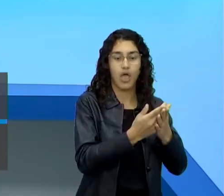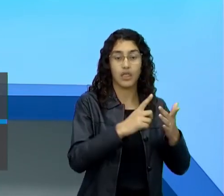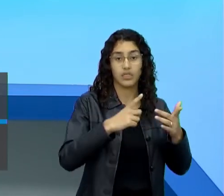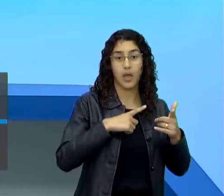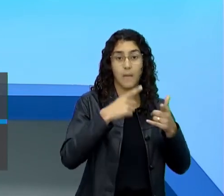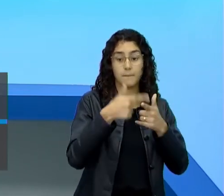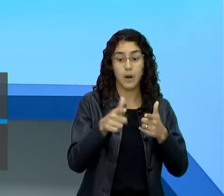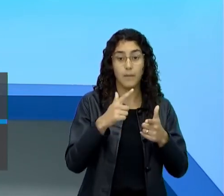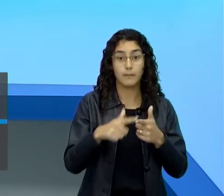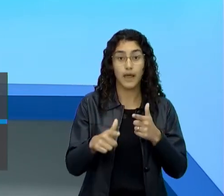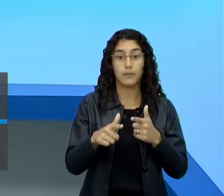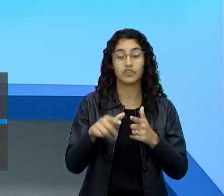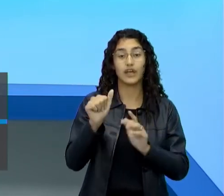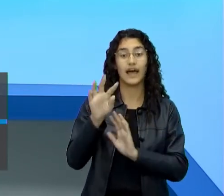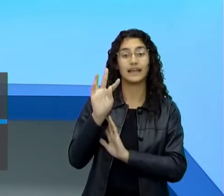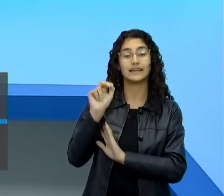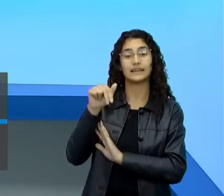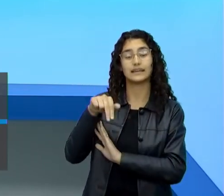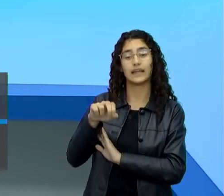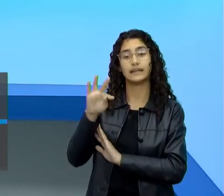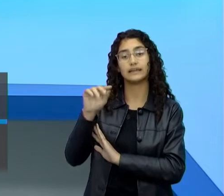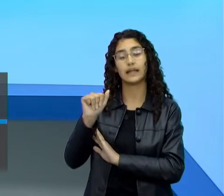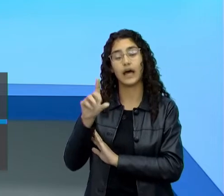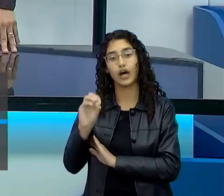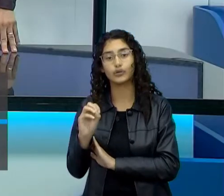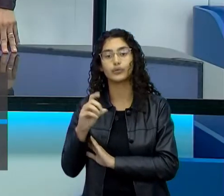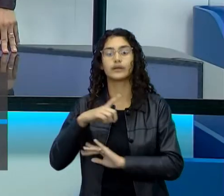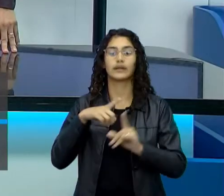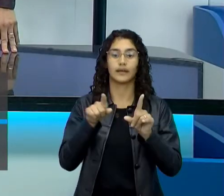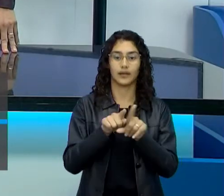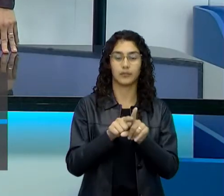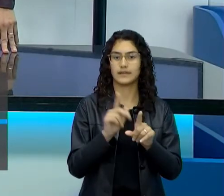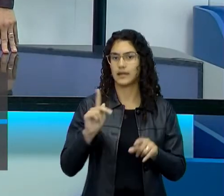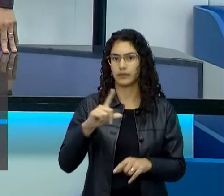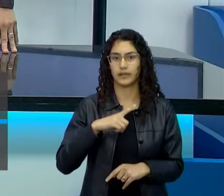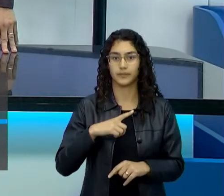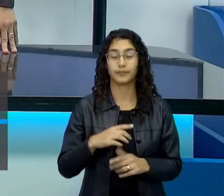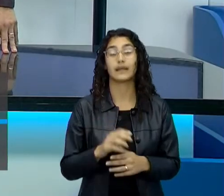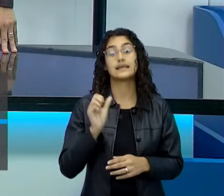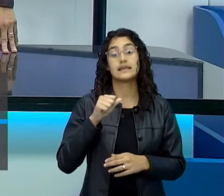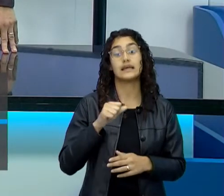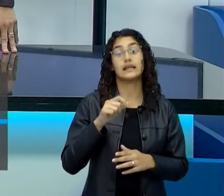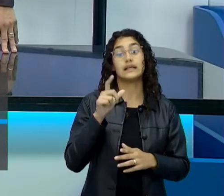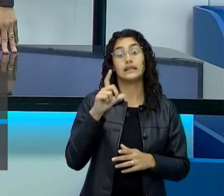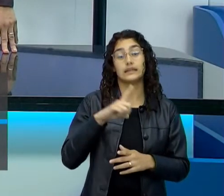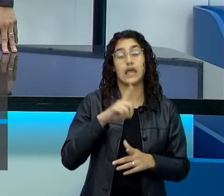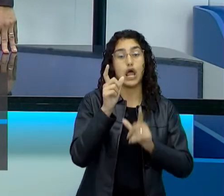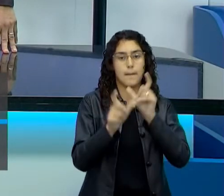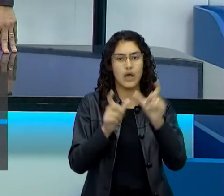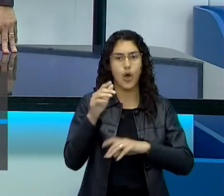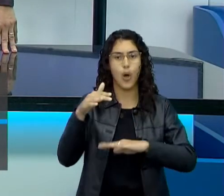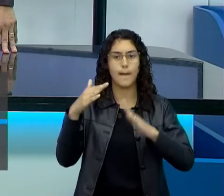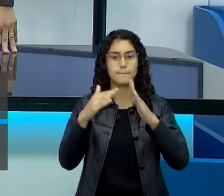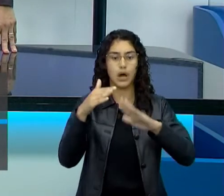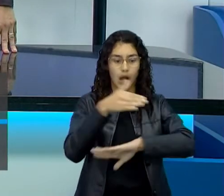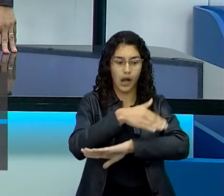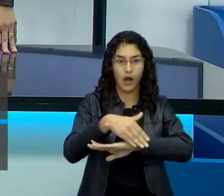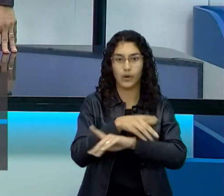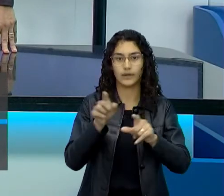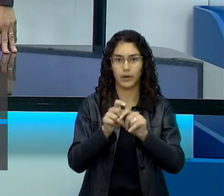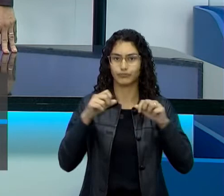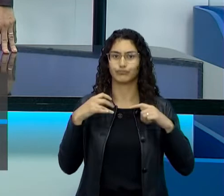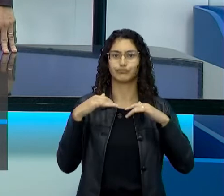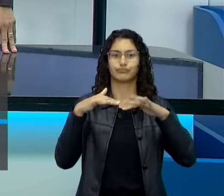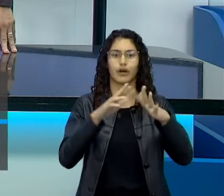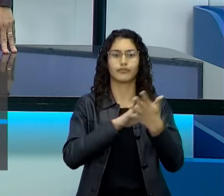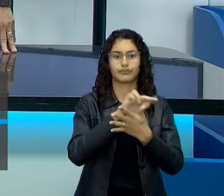problema de atentado, tem a questão dos protestos. O aumento dos moradores em situação de rua, que exatamente. É grave, é epidêmico em algumas regiões. Mas